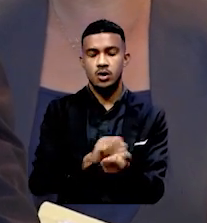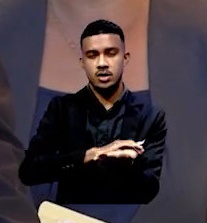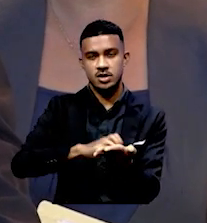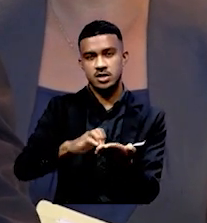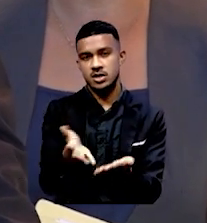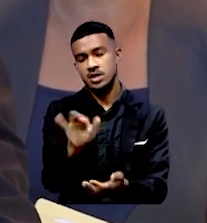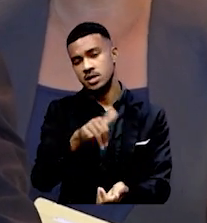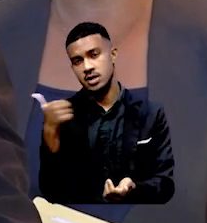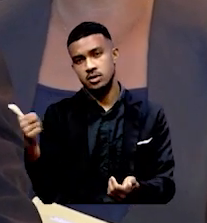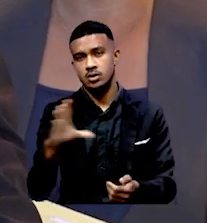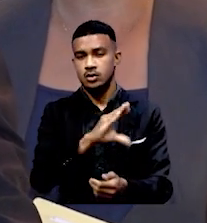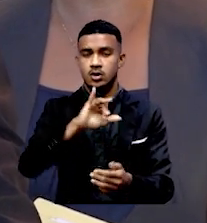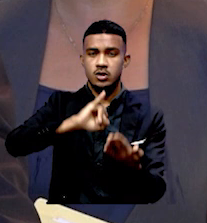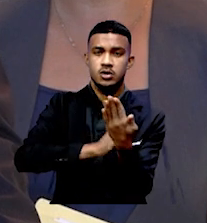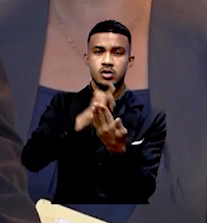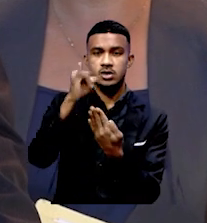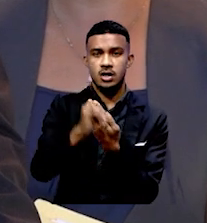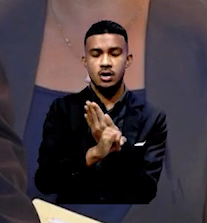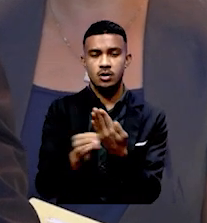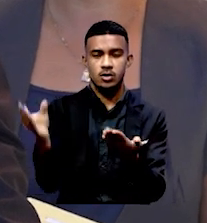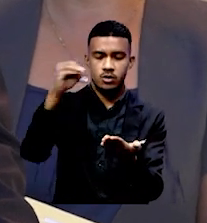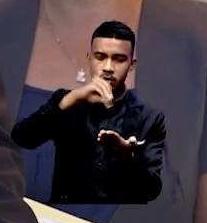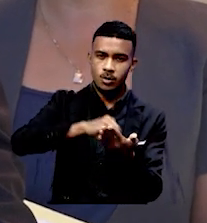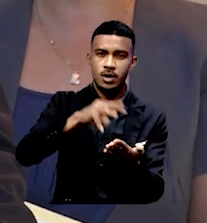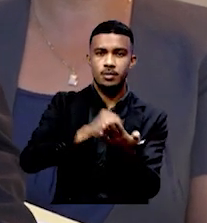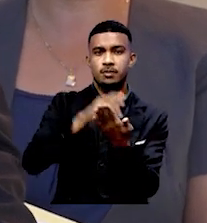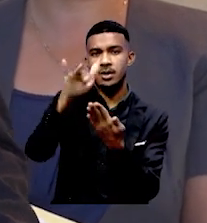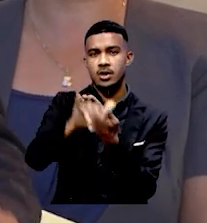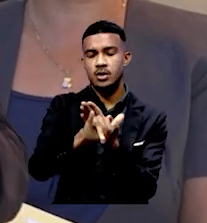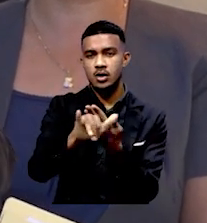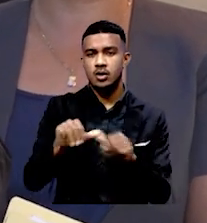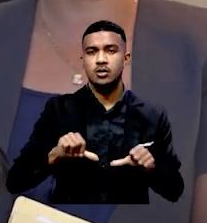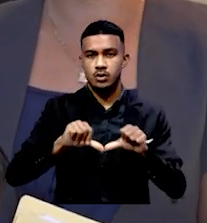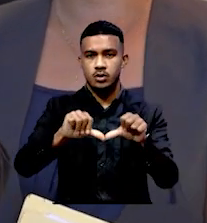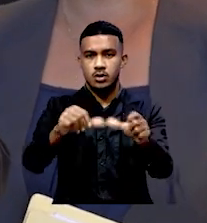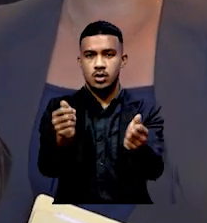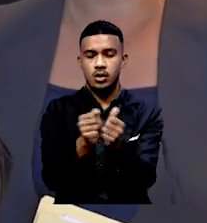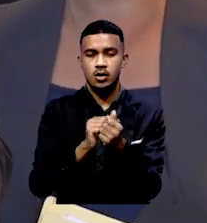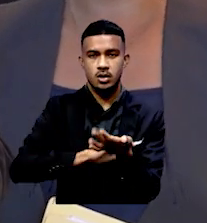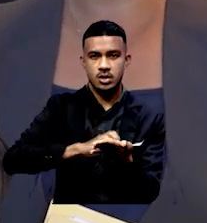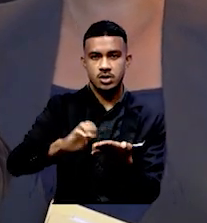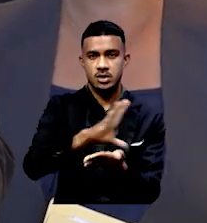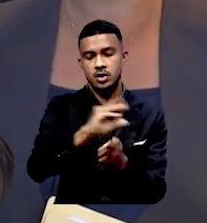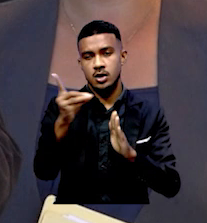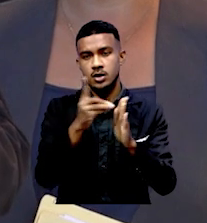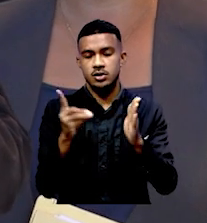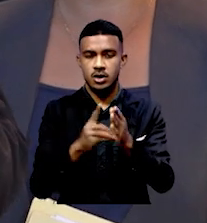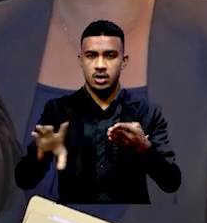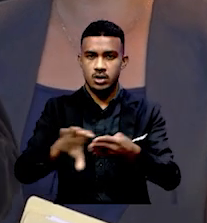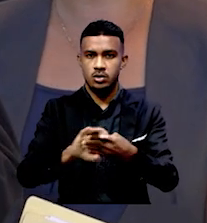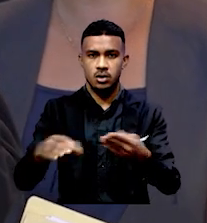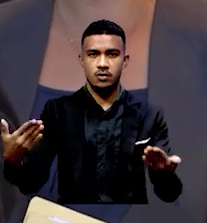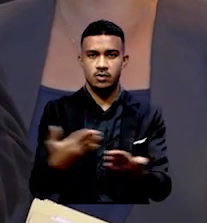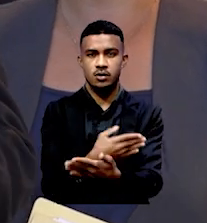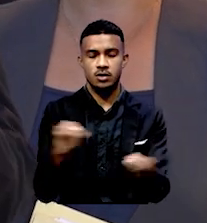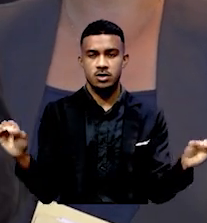No janeiro, estou falei lá para maio, mas se continua a atualização da base de dados no recenseamento eleitoral, nela você